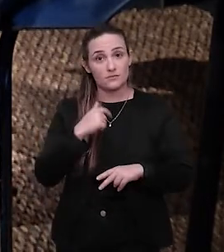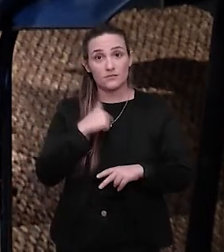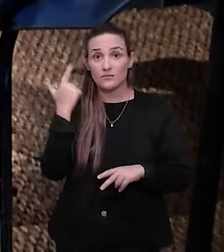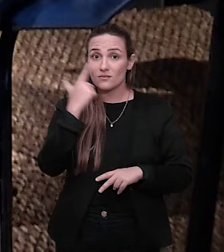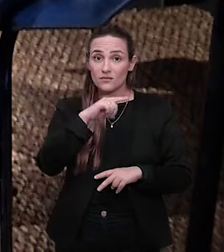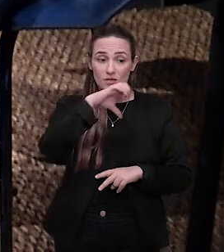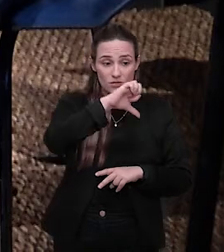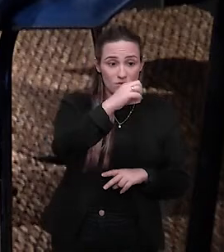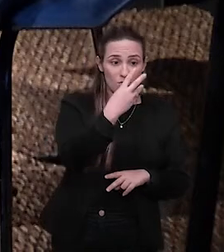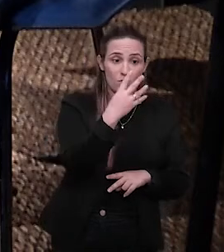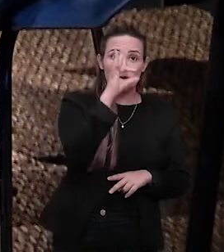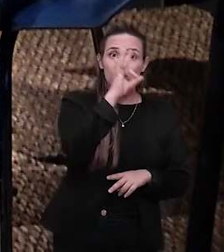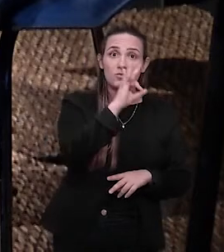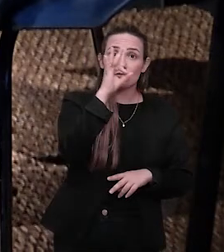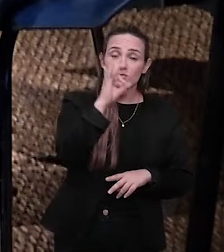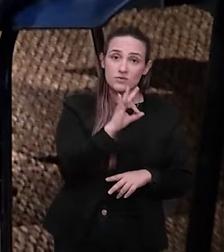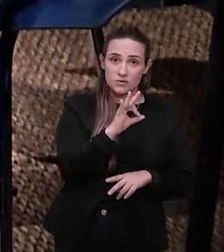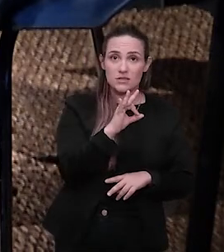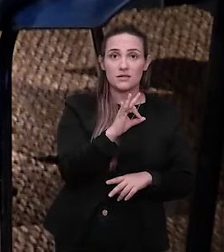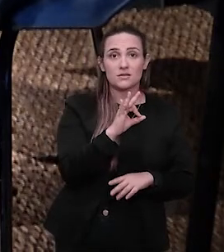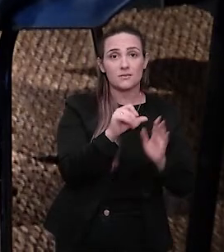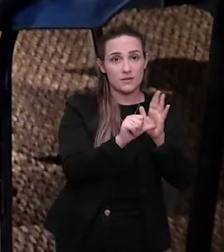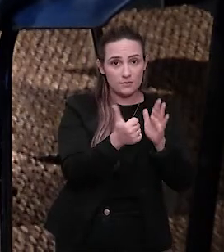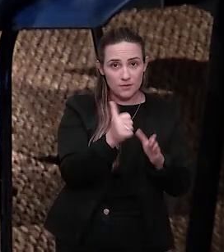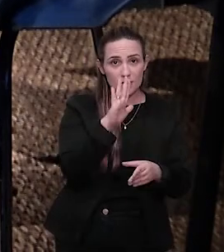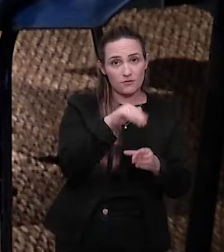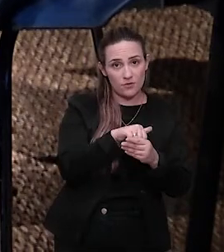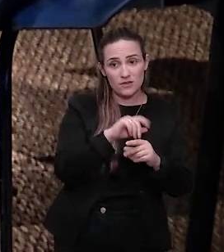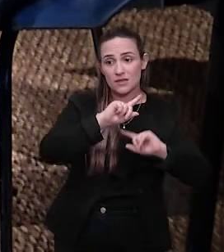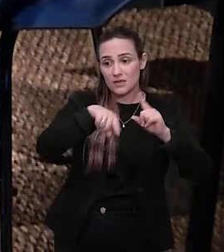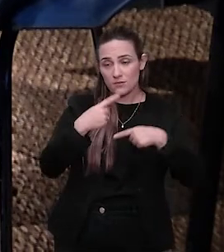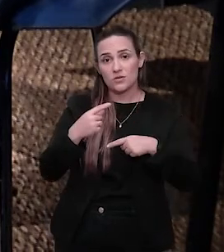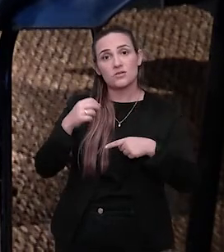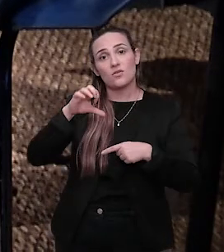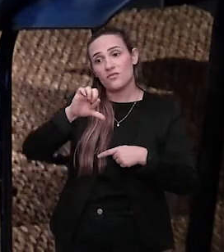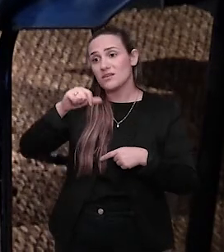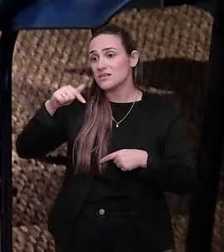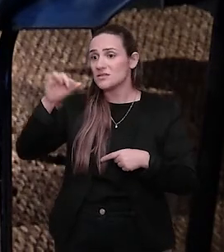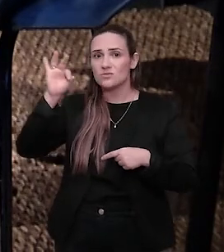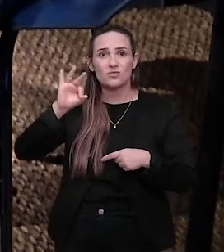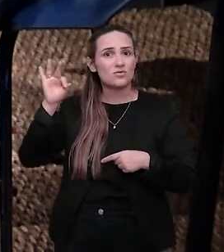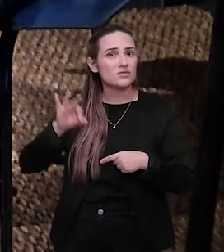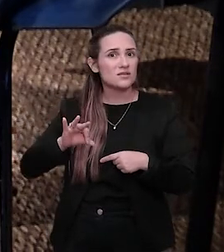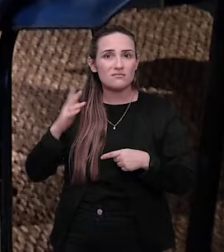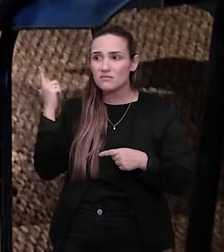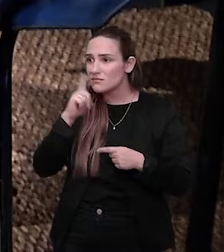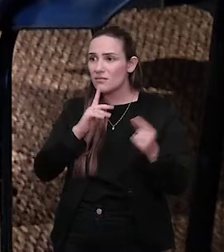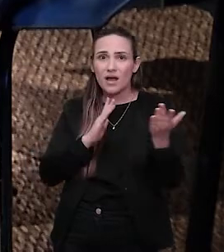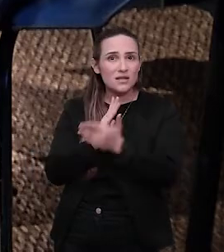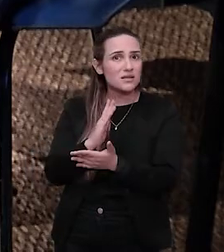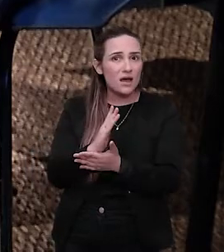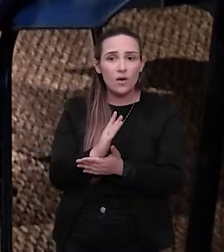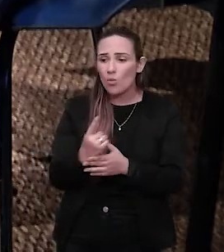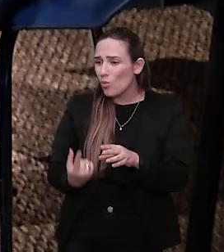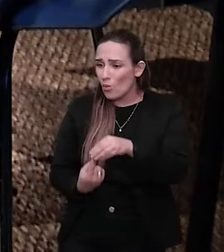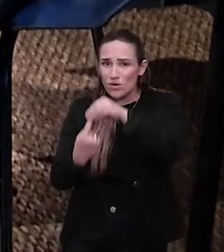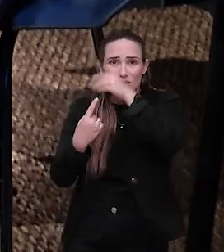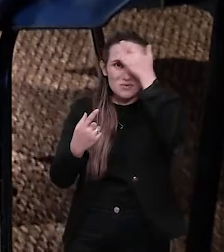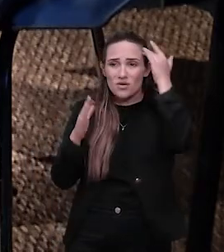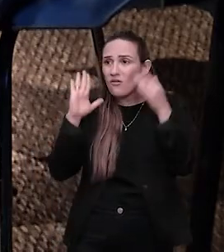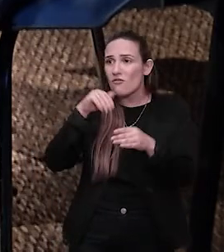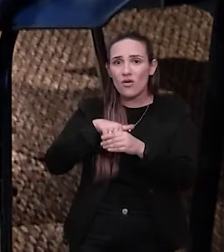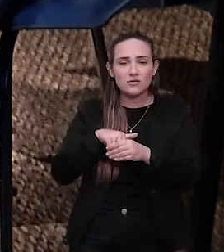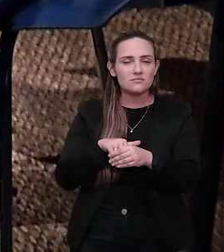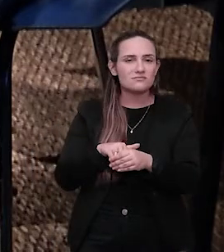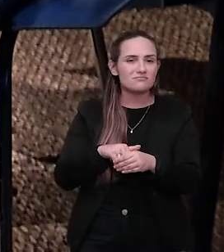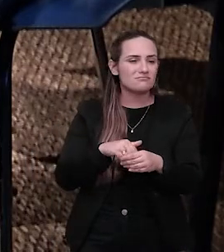eleição, 97% na segunda eleição como candidato único. Candidato único. Foi assim, um desejo que próprios promotores, os procuradores queriam, e vem